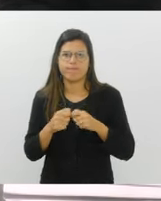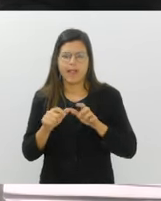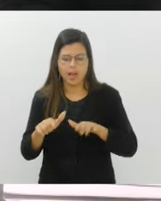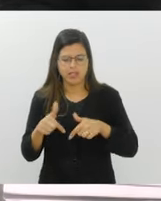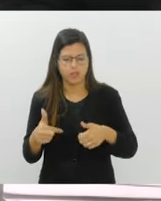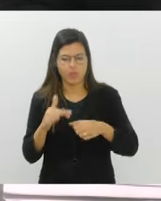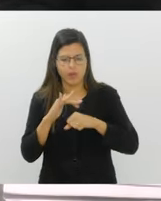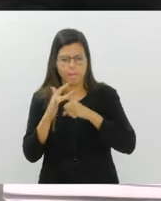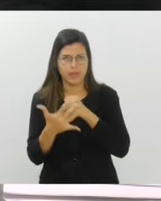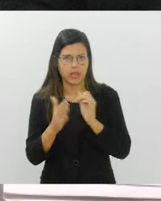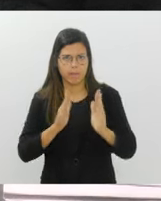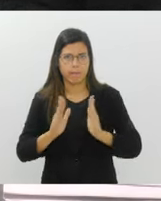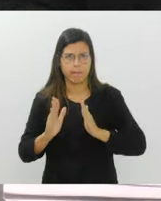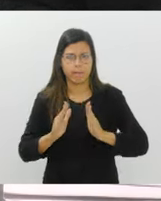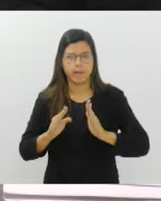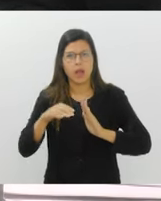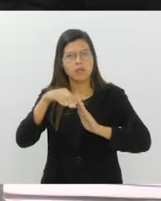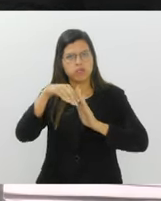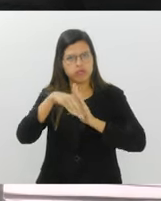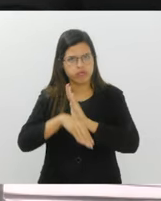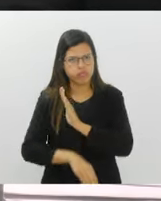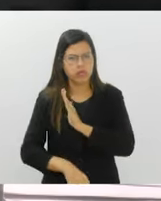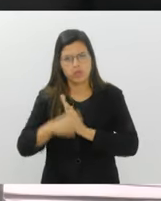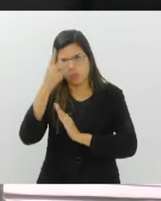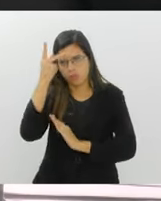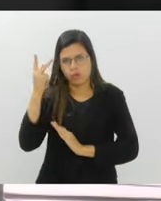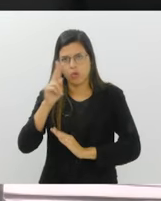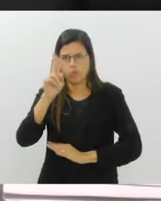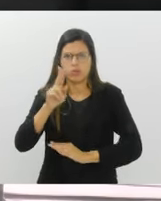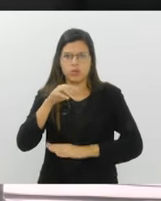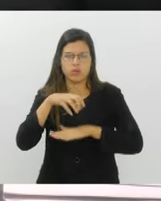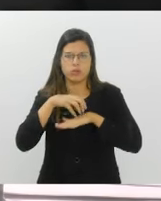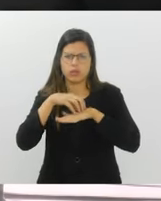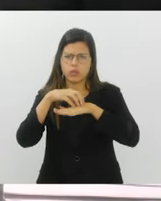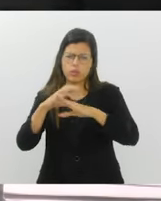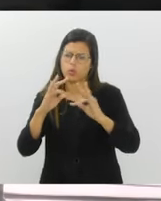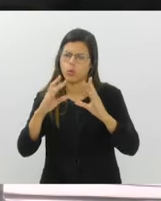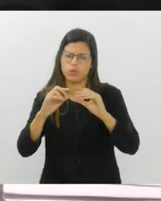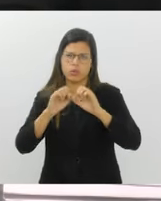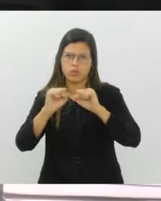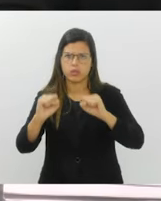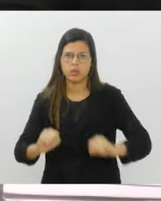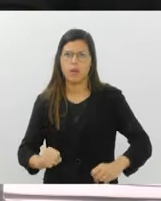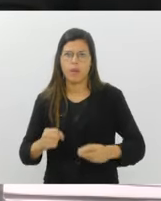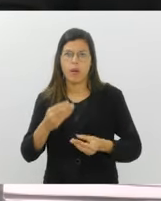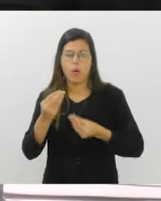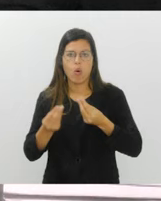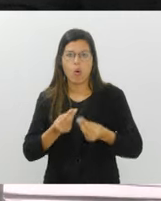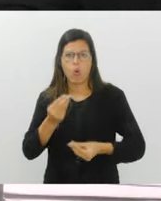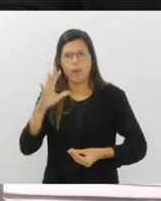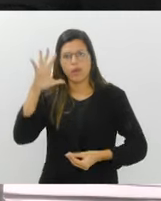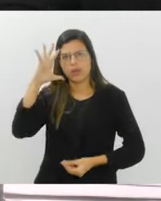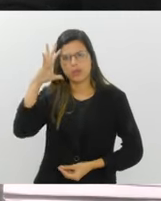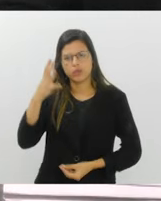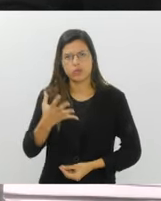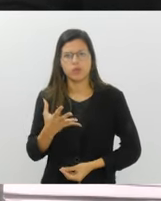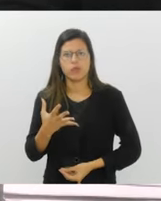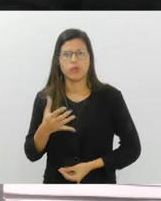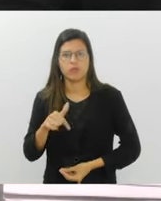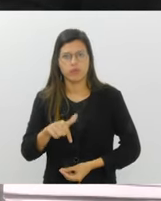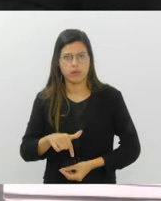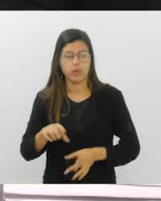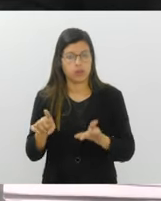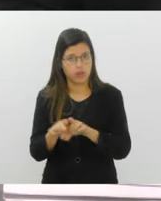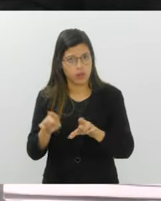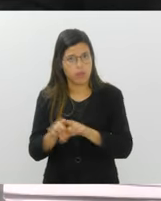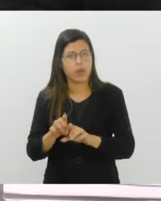queda abrupta de passageiros, né, na pandemia, em todos os sistemas, e como é que a gente poderia resolver essa questão. A agência também,